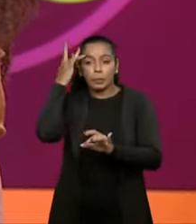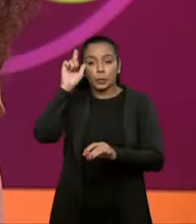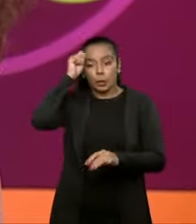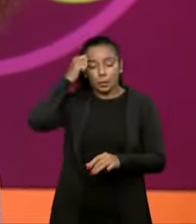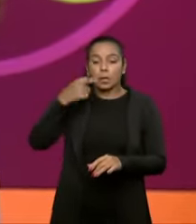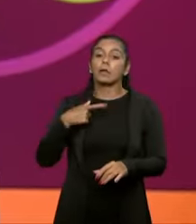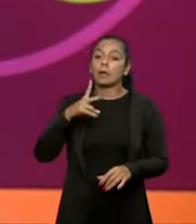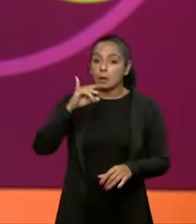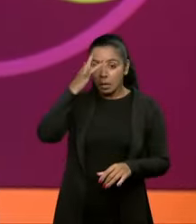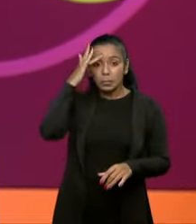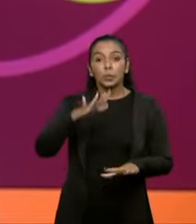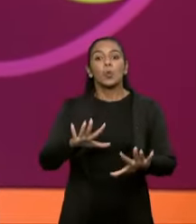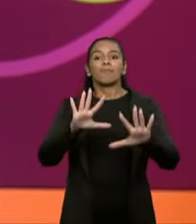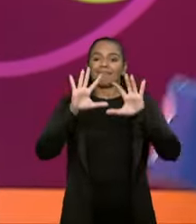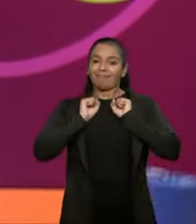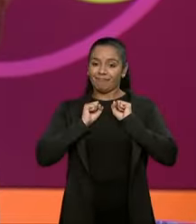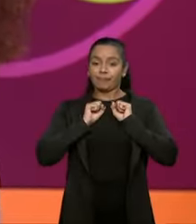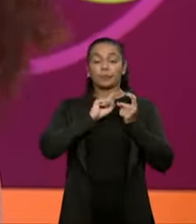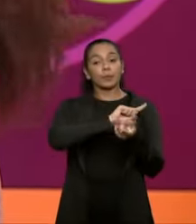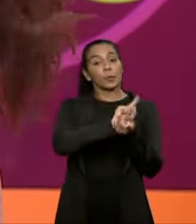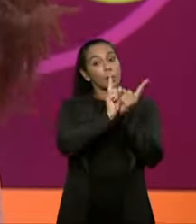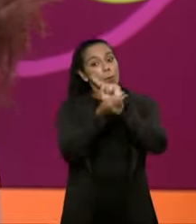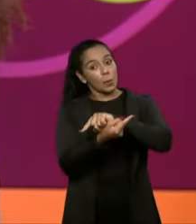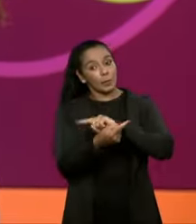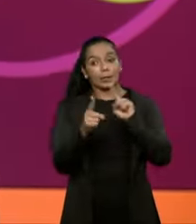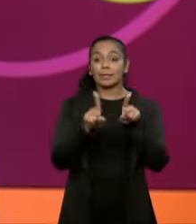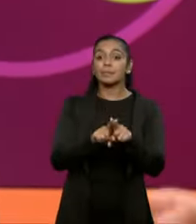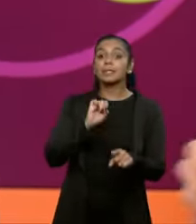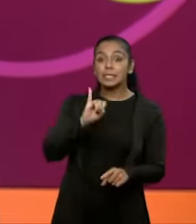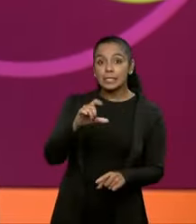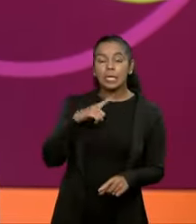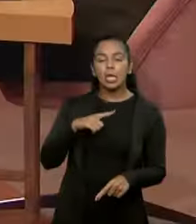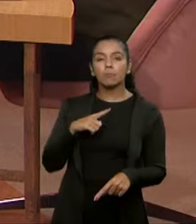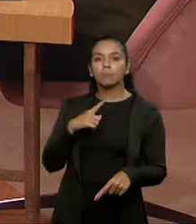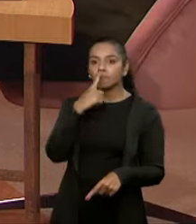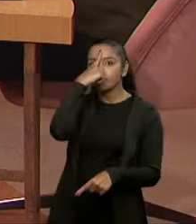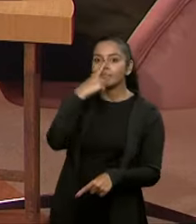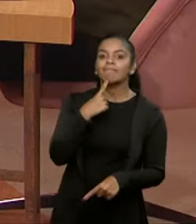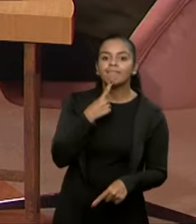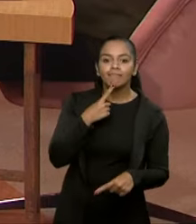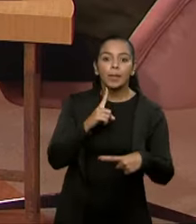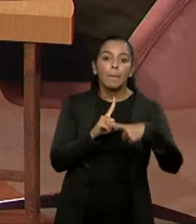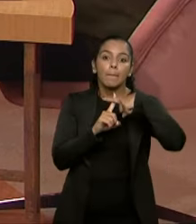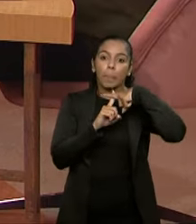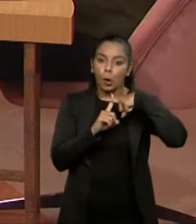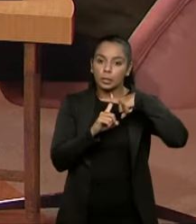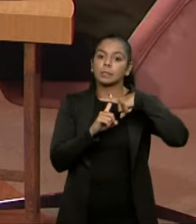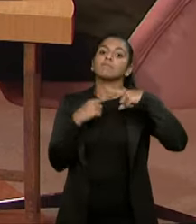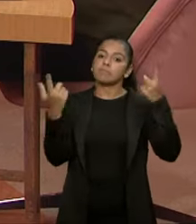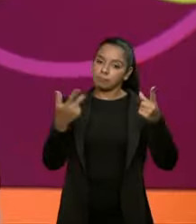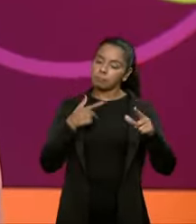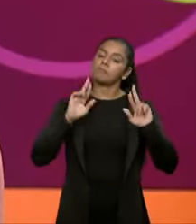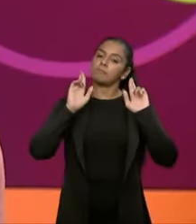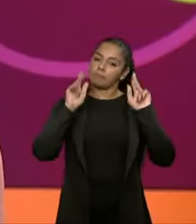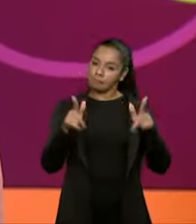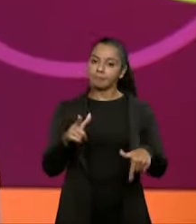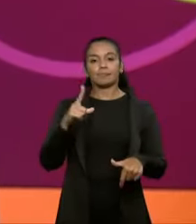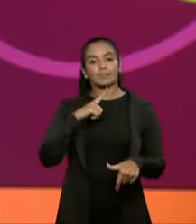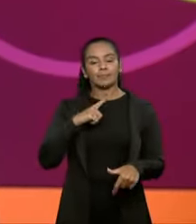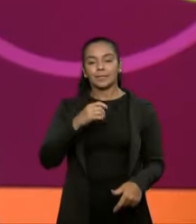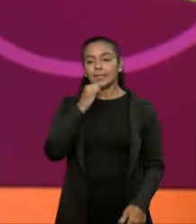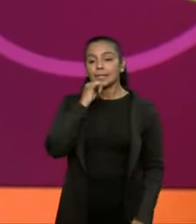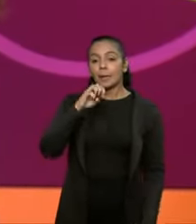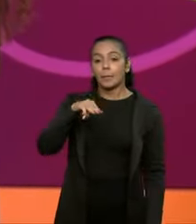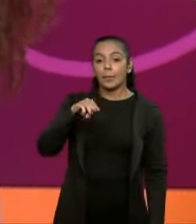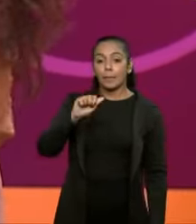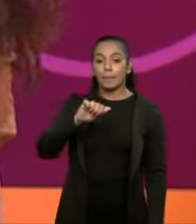das pessoas. E o contrário também. Se a gente tiver imagens positivas, isso faz muita diferença. Né? Quando, por exemplo, Maju